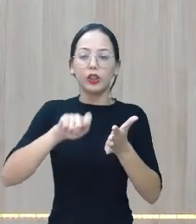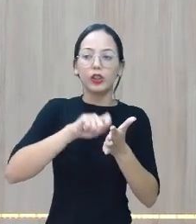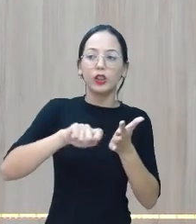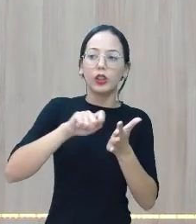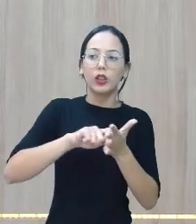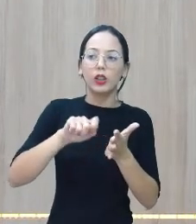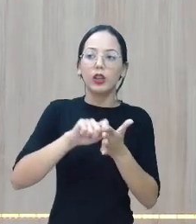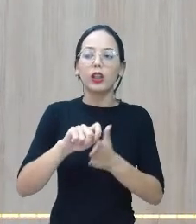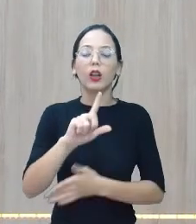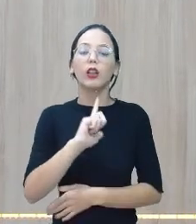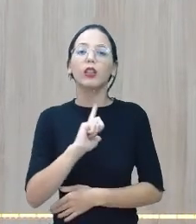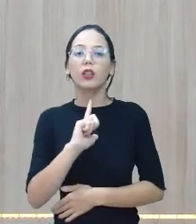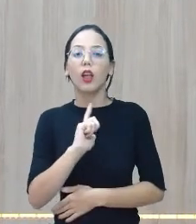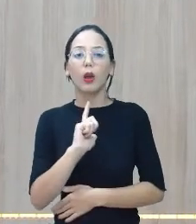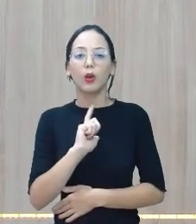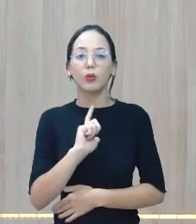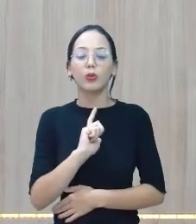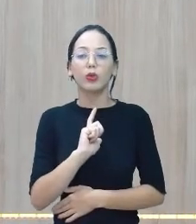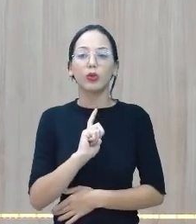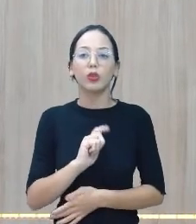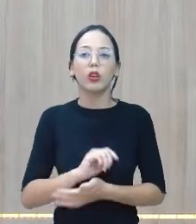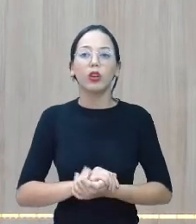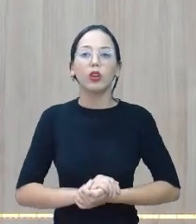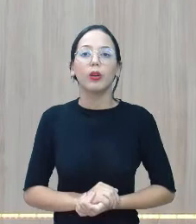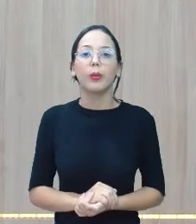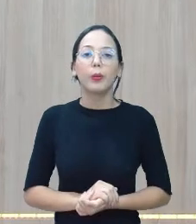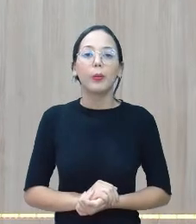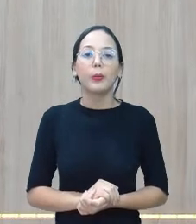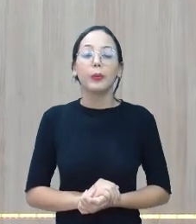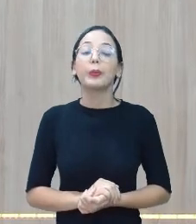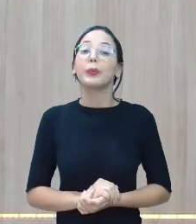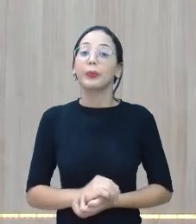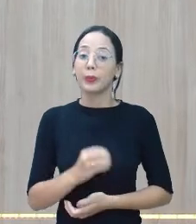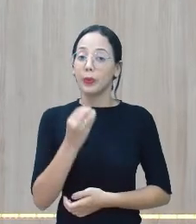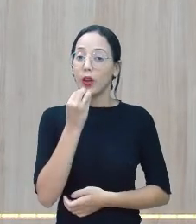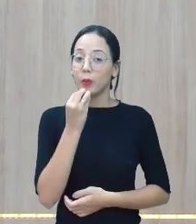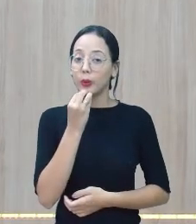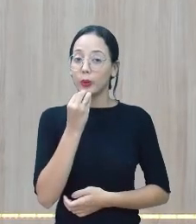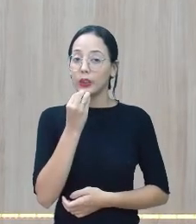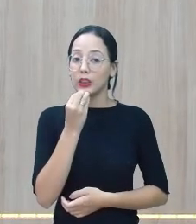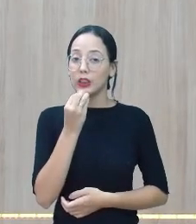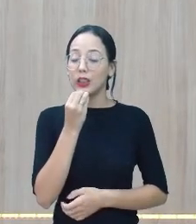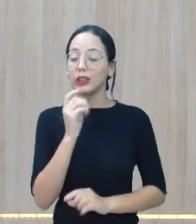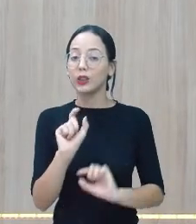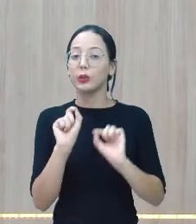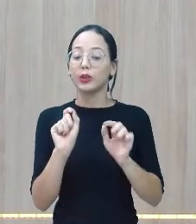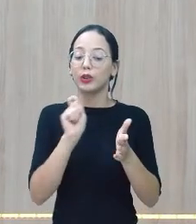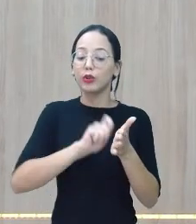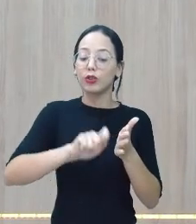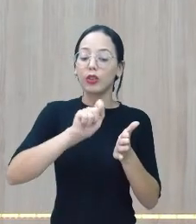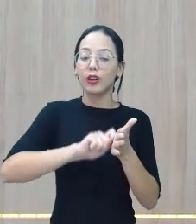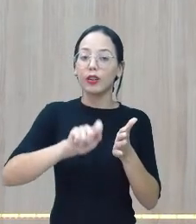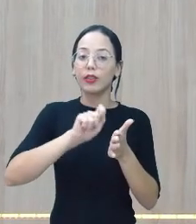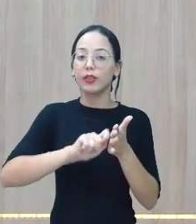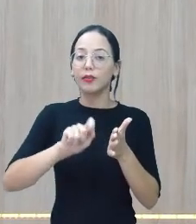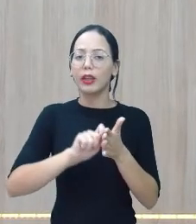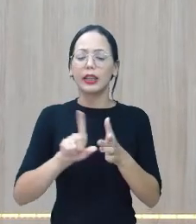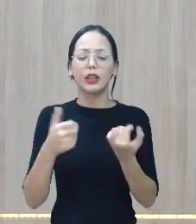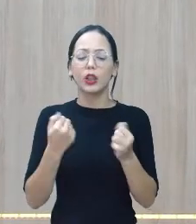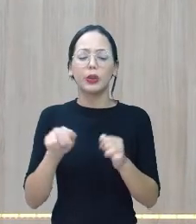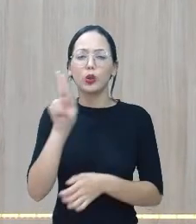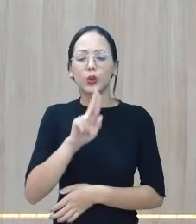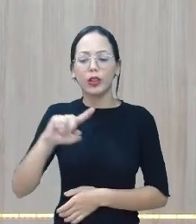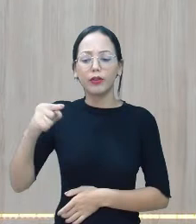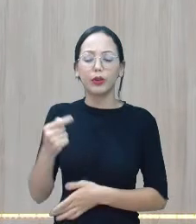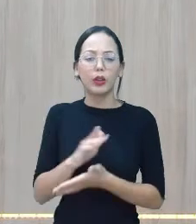direta, nós temos a oportunidade de escrever sem o uso